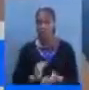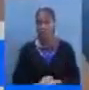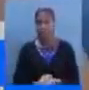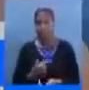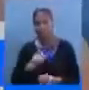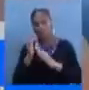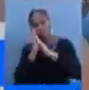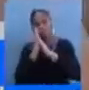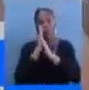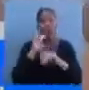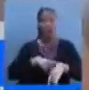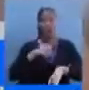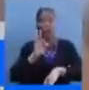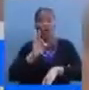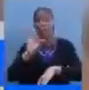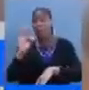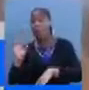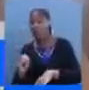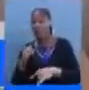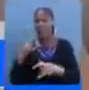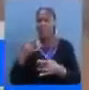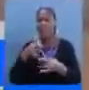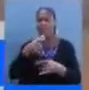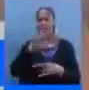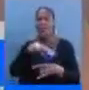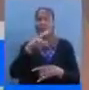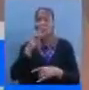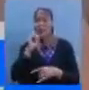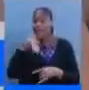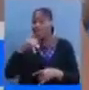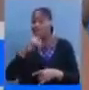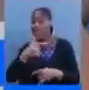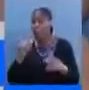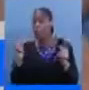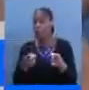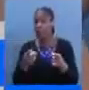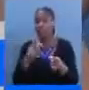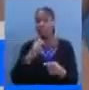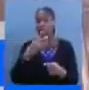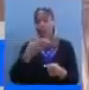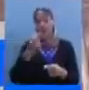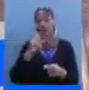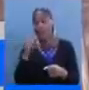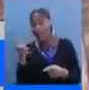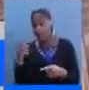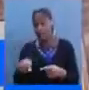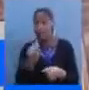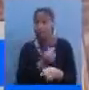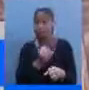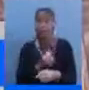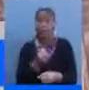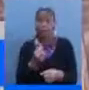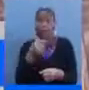4,40, ele é um mortinho pequeno. Ele tem 31 anos de idade. No Talavanta, não vem bem, aqui não vem, ele é catarixário, entra. Não é um pedra, é um